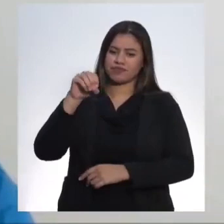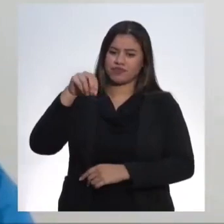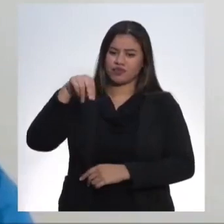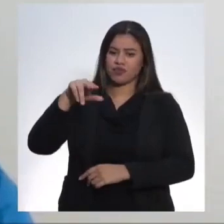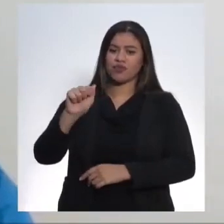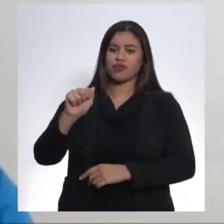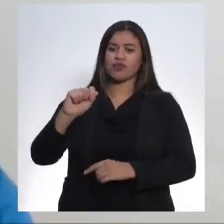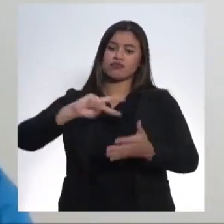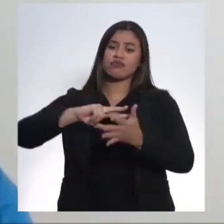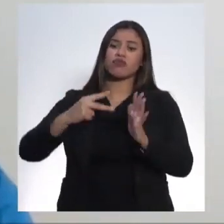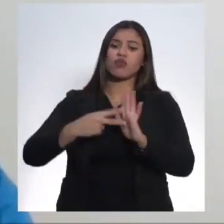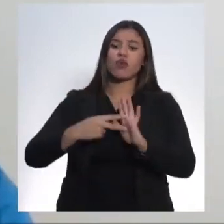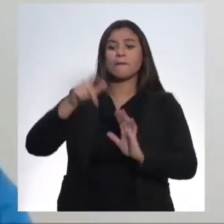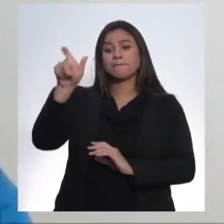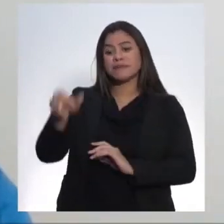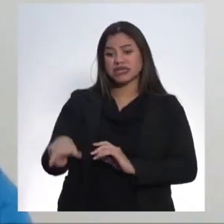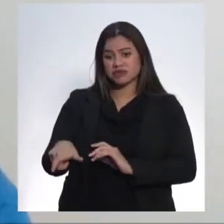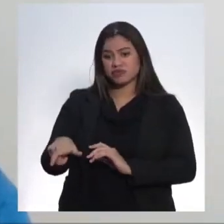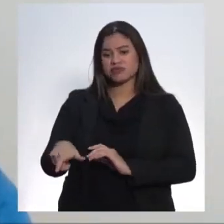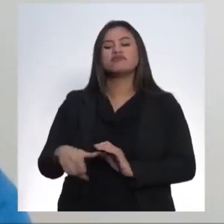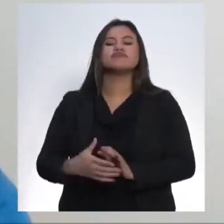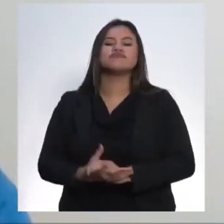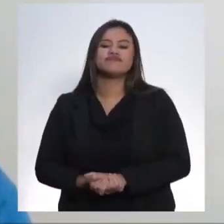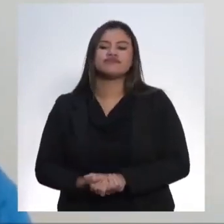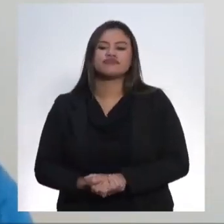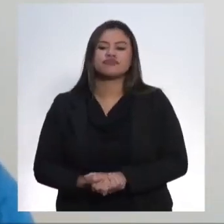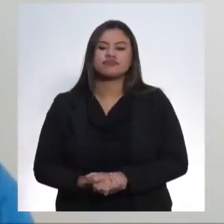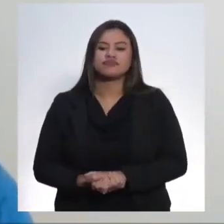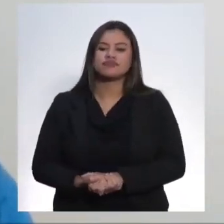vai focar em pessoas, certo?